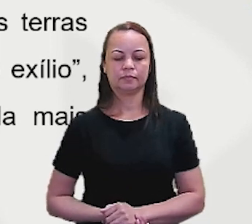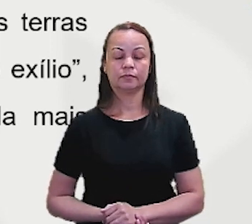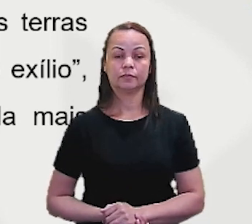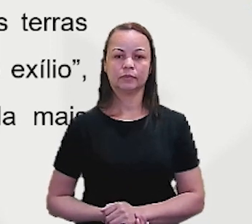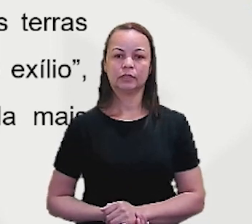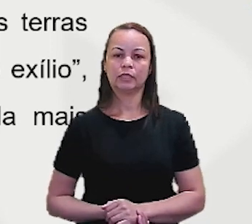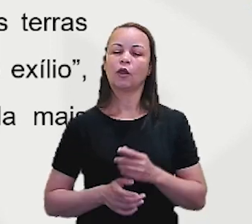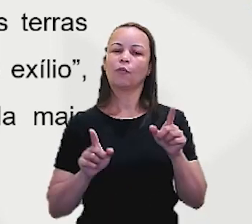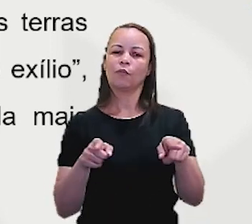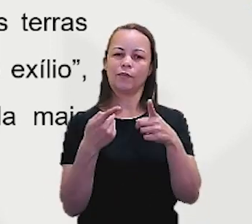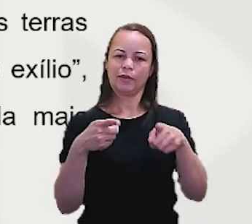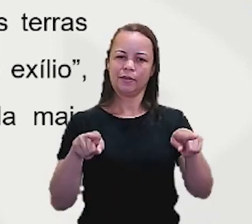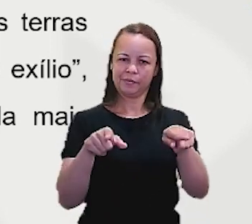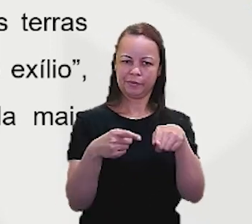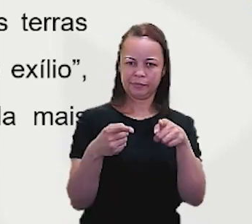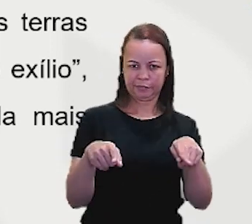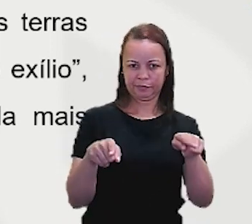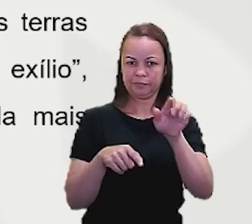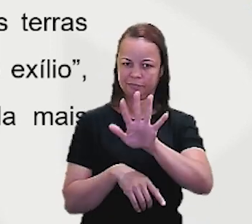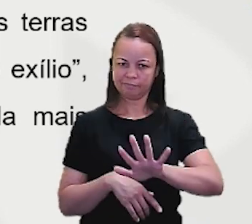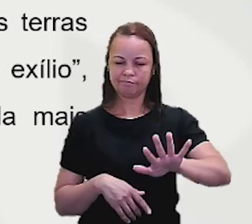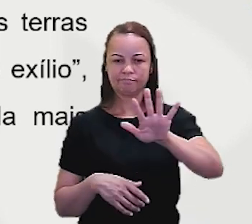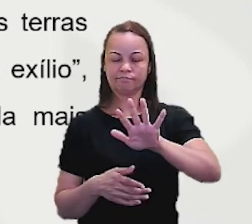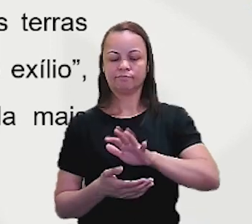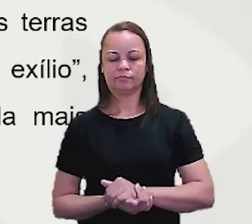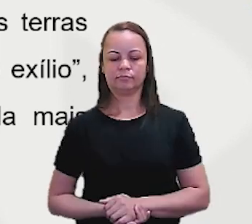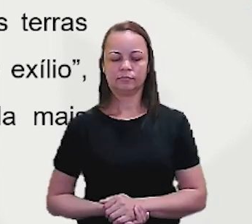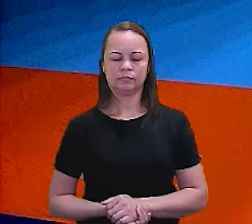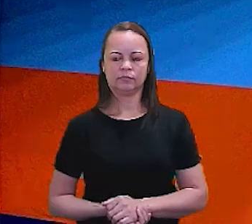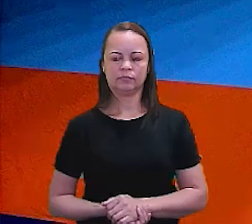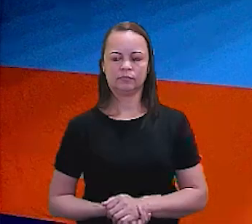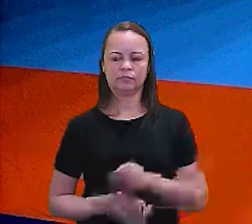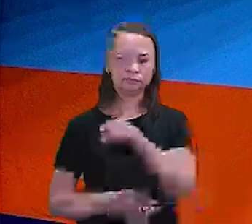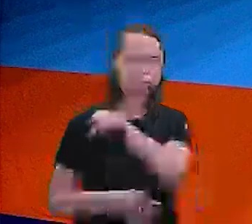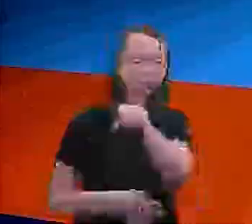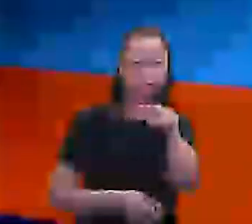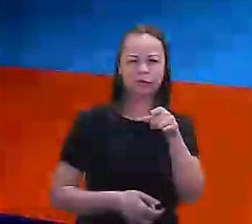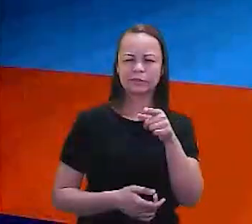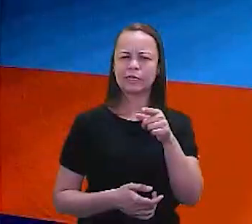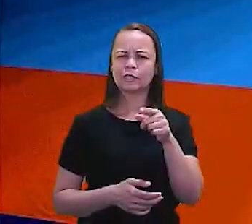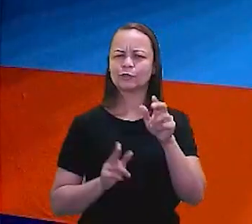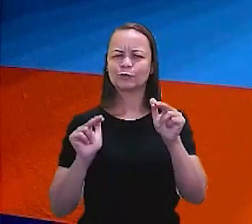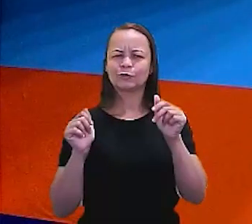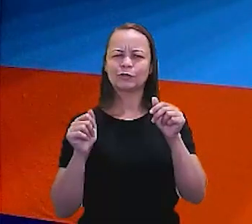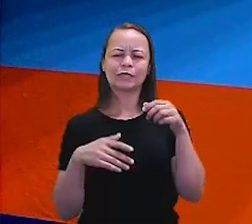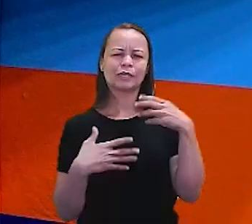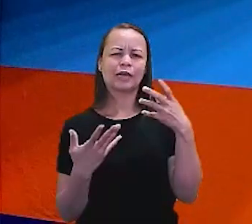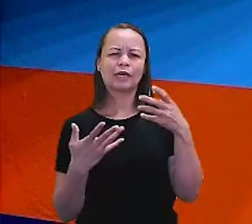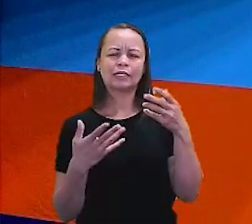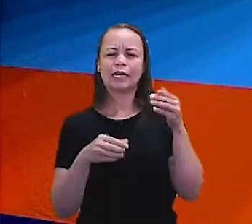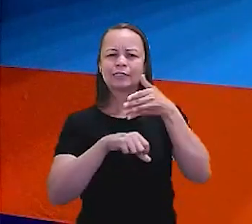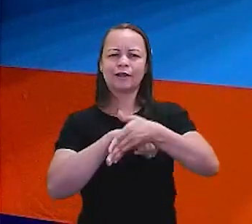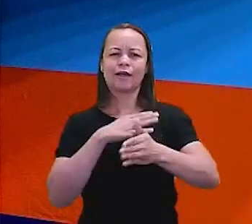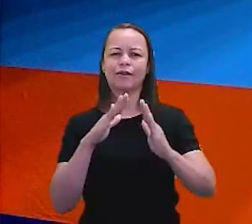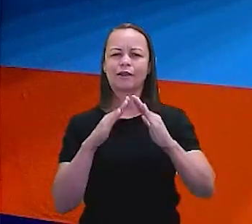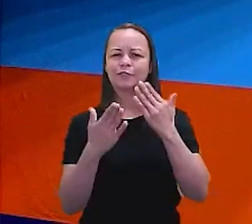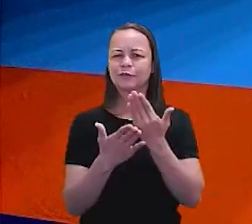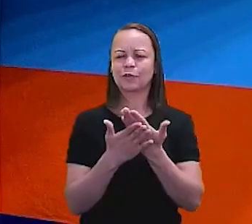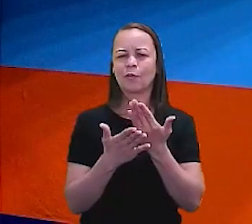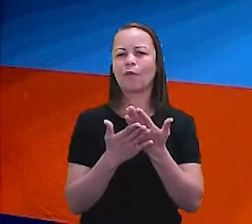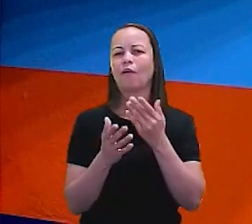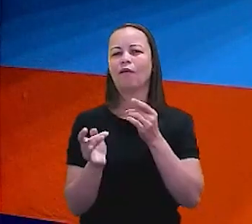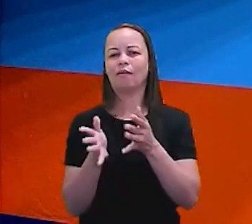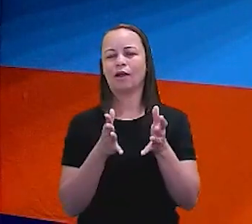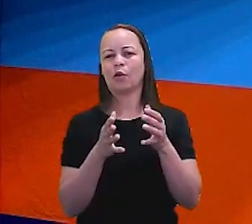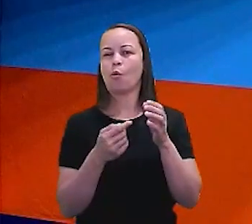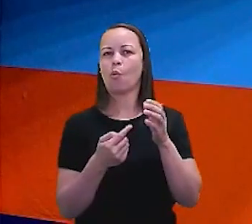que é o hino nacional. Quanto de vocês nunca cantaram o hino nacional na entrada da escola ou para